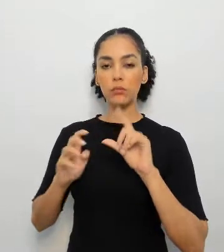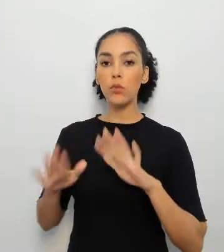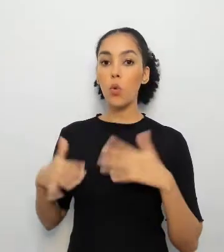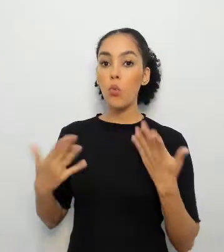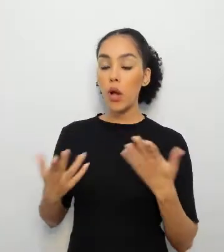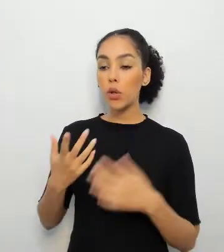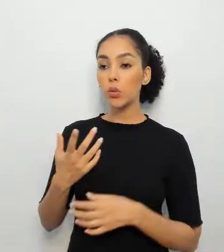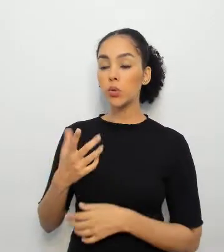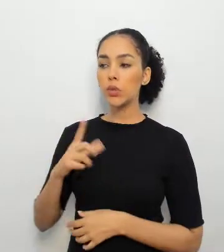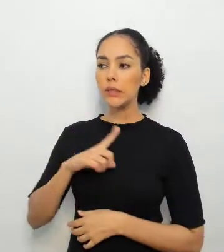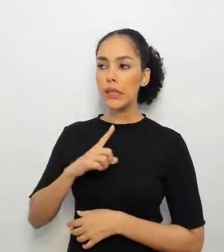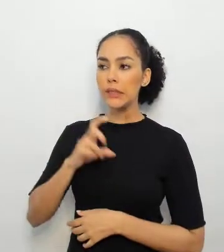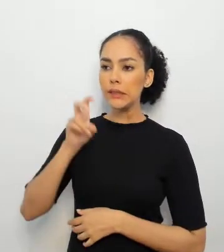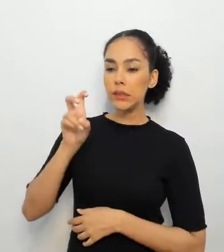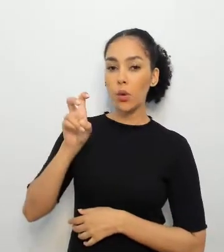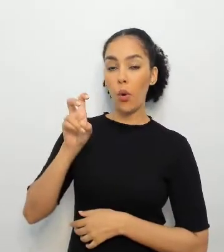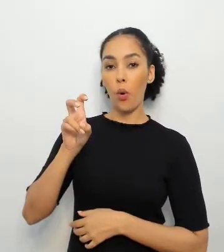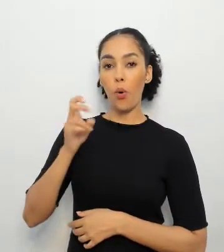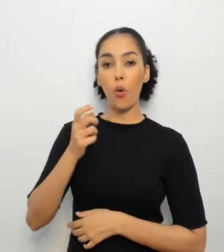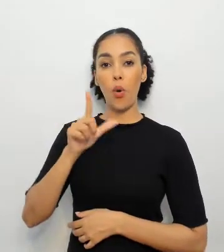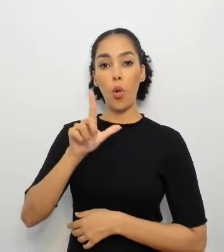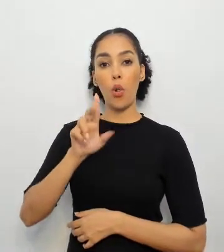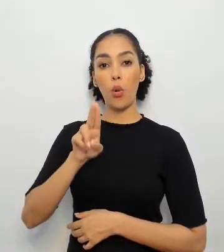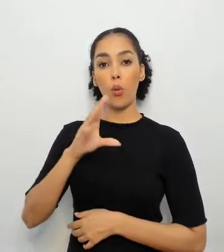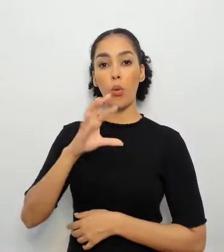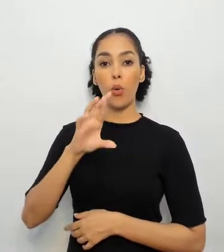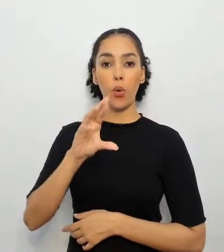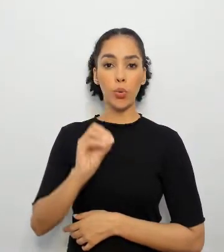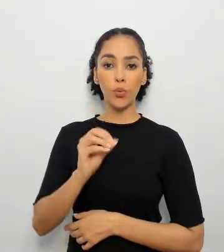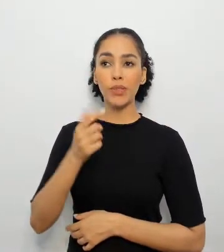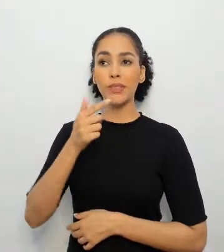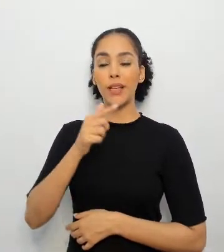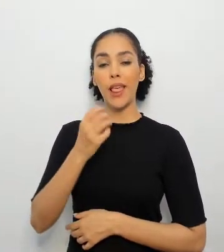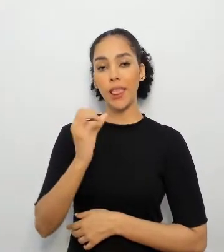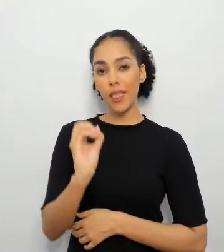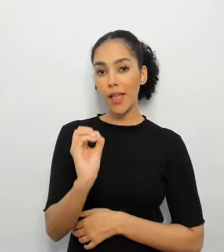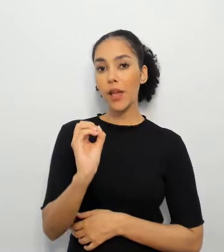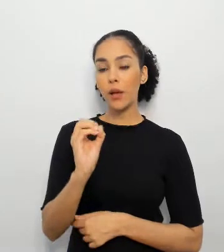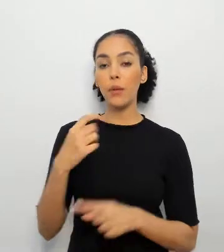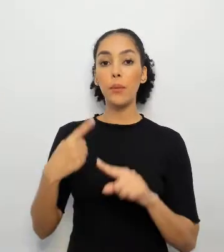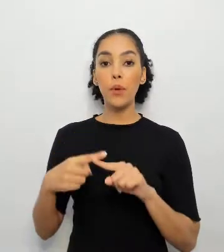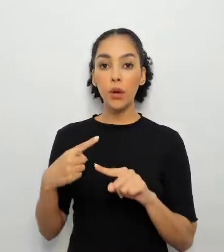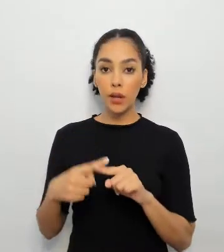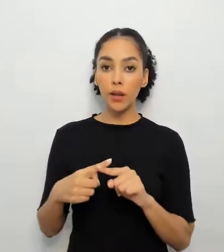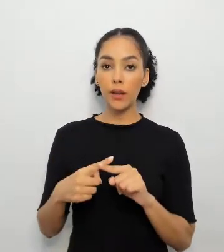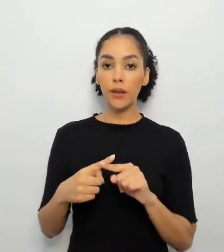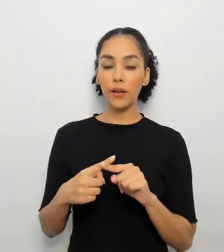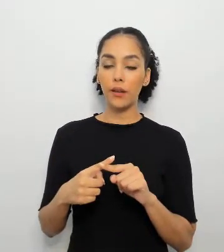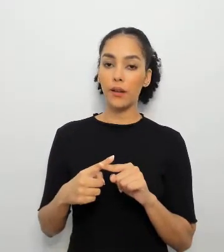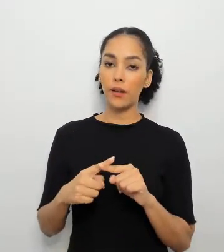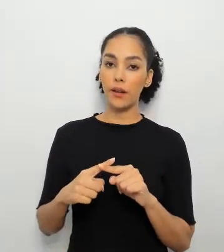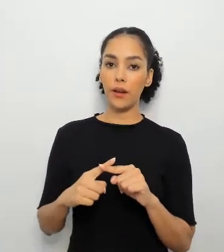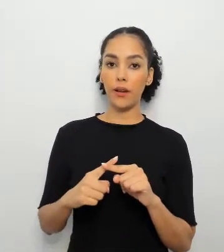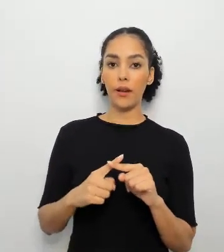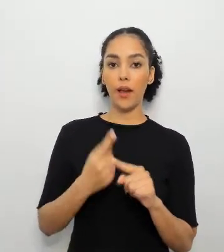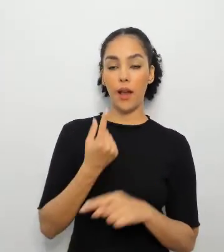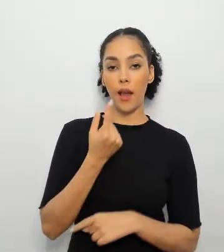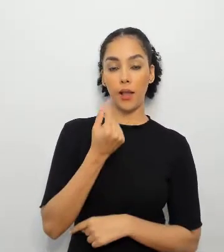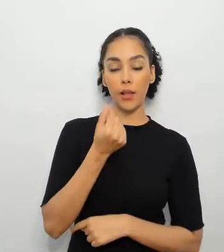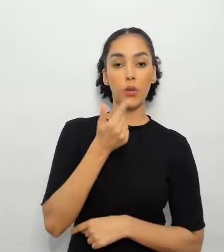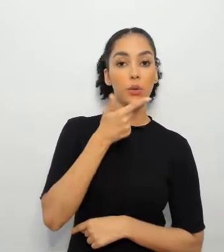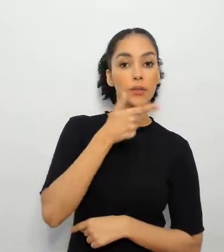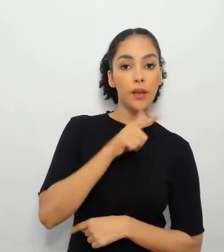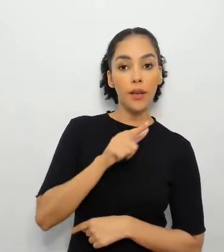for 5, o lucro é zero. Por quê? Tanto a receita como o custo, quando x é 5, quando